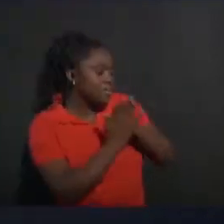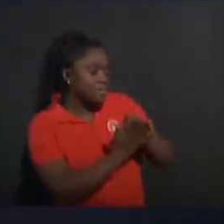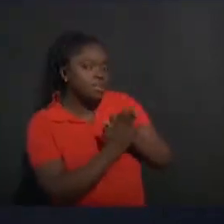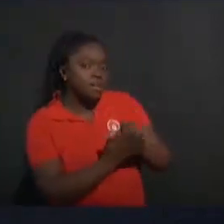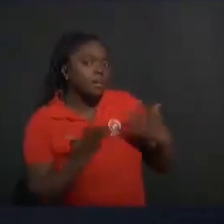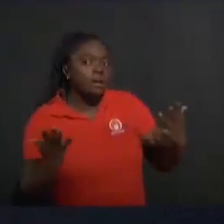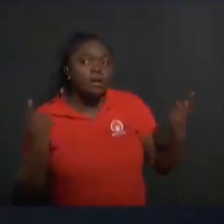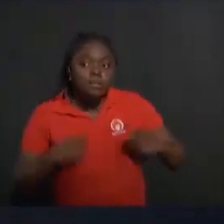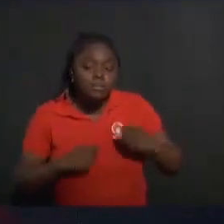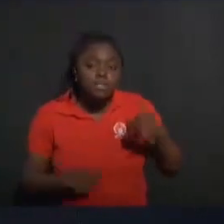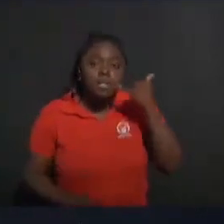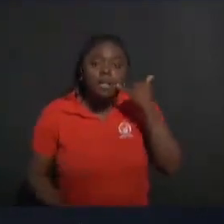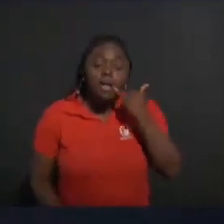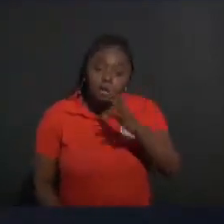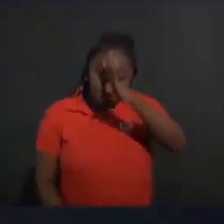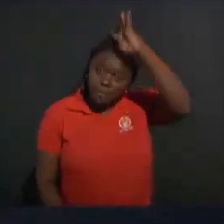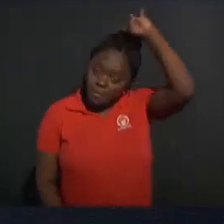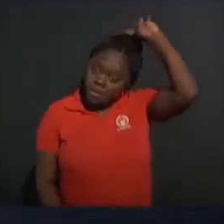Tem que ligar para o bombeiro.